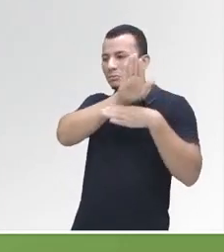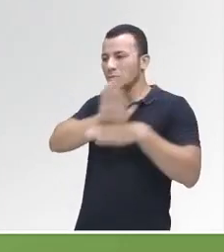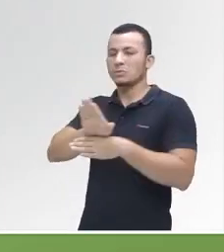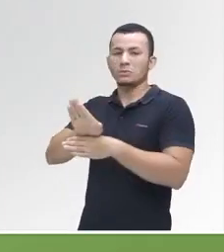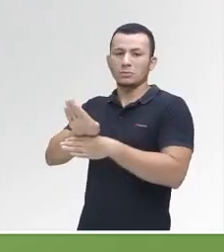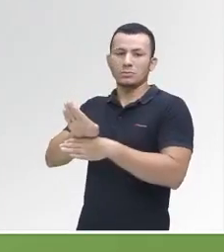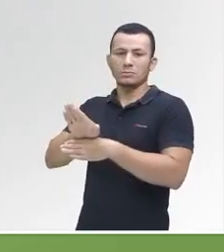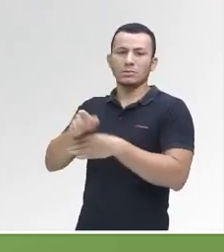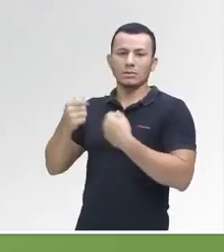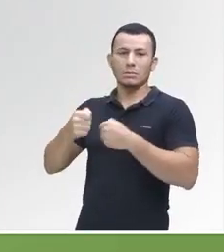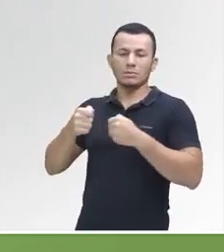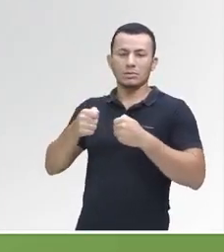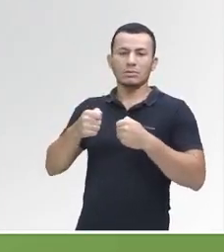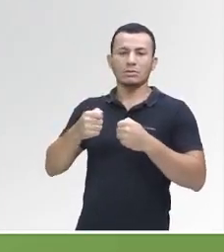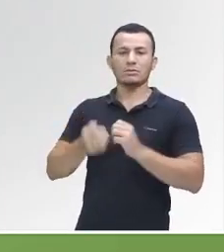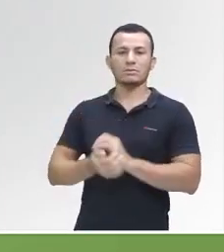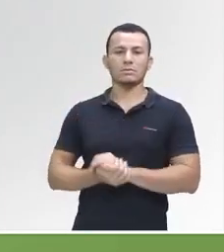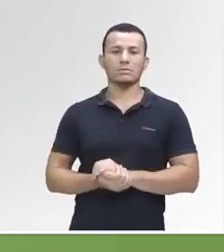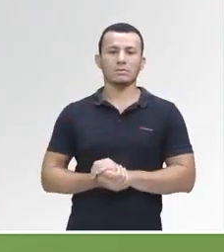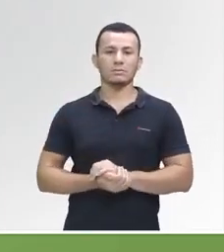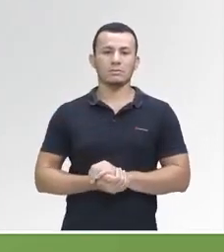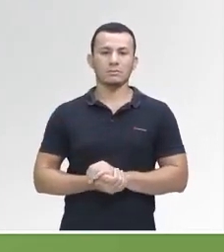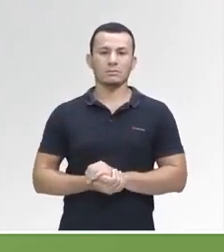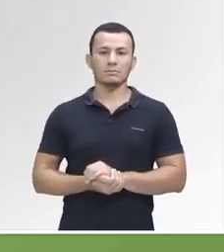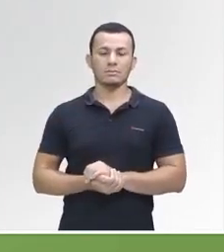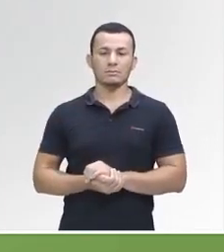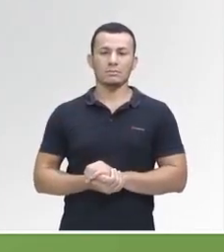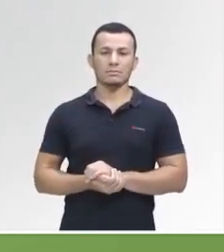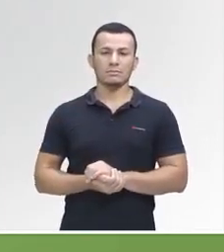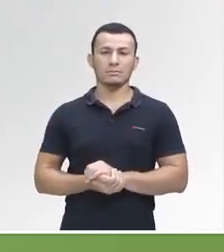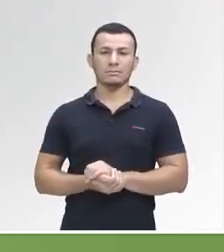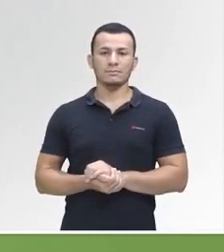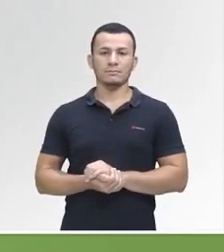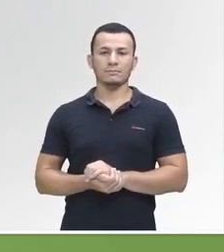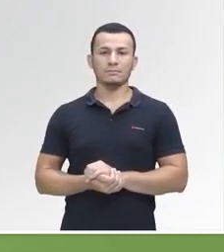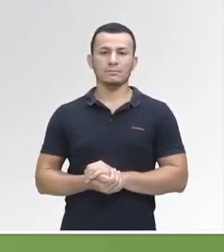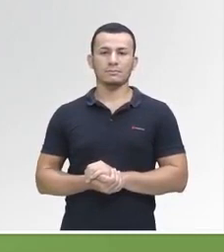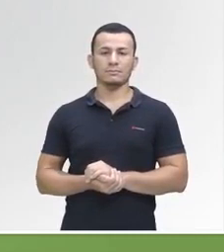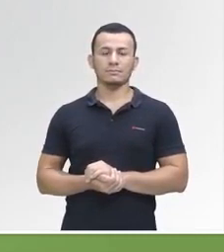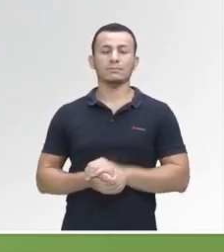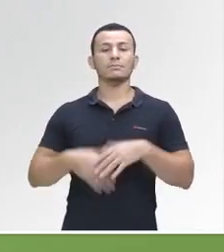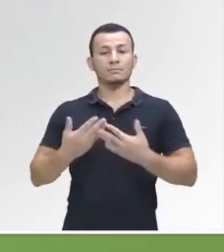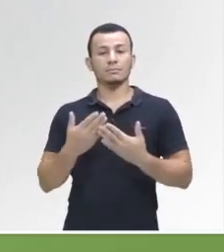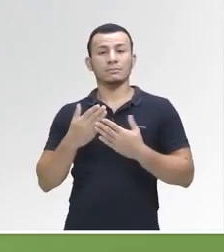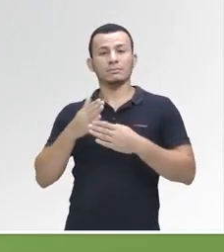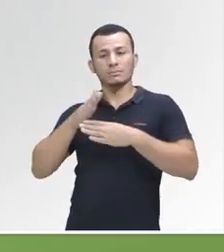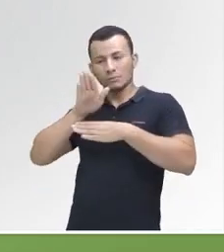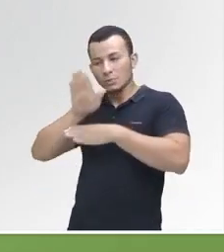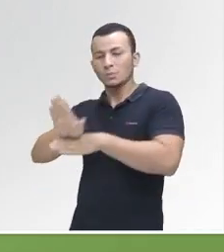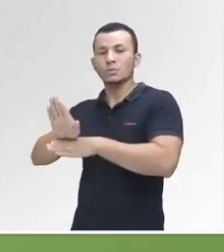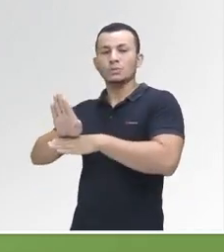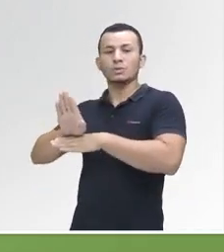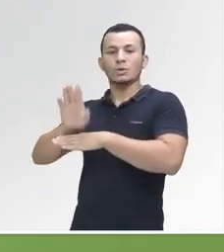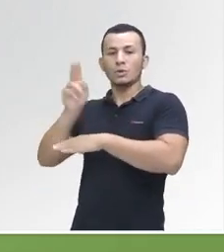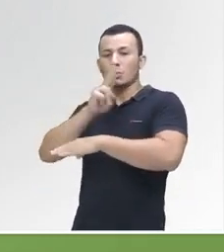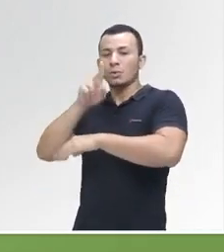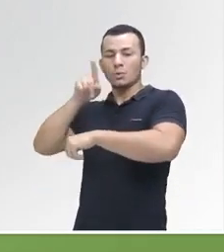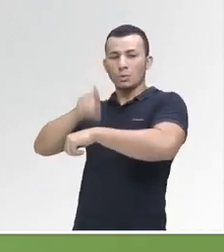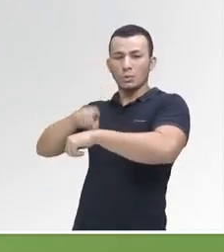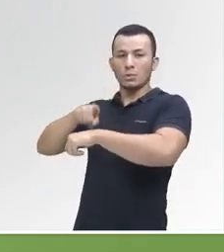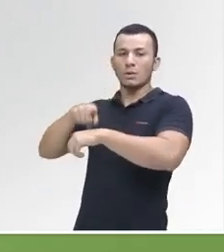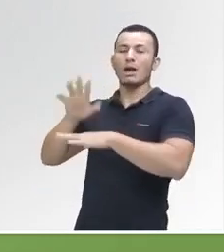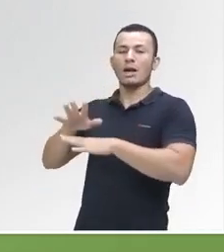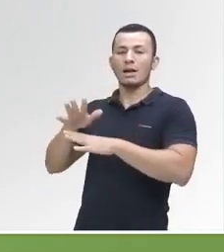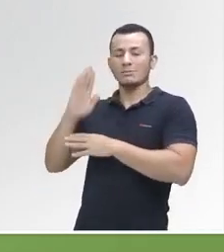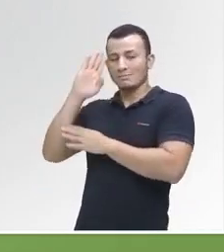ações que devem ser tomadas o mais breve possível. Então, os primeiros socorros, eles são essenciais para que a vida